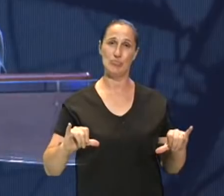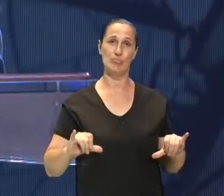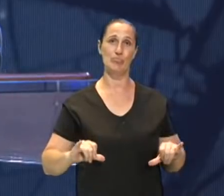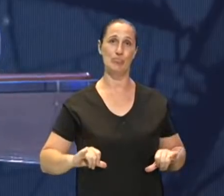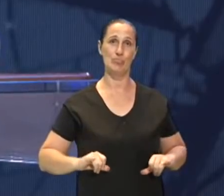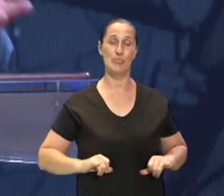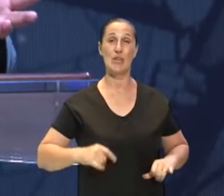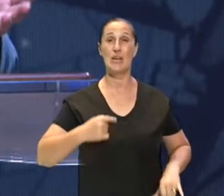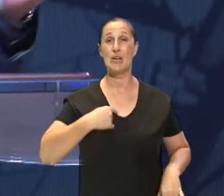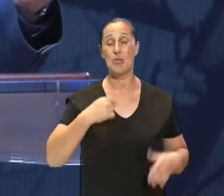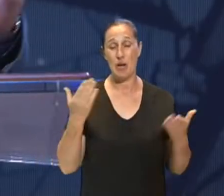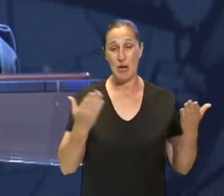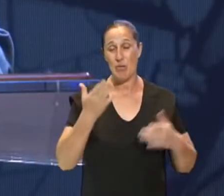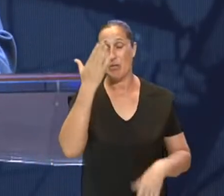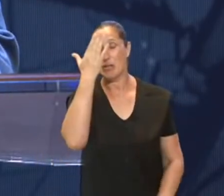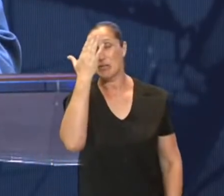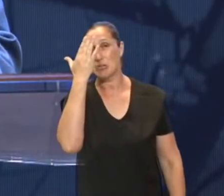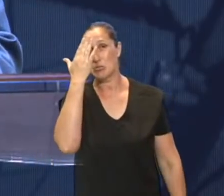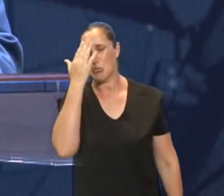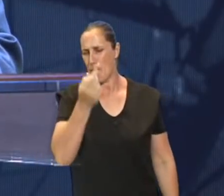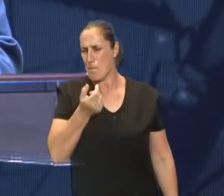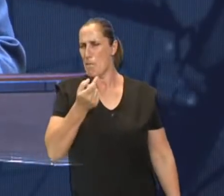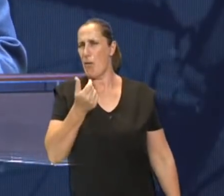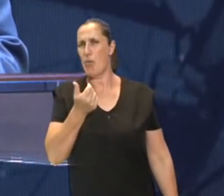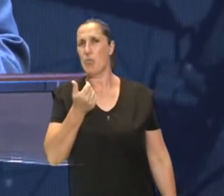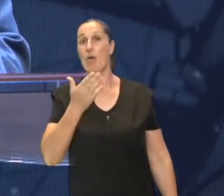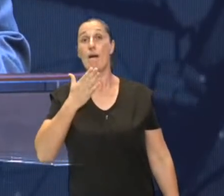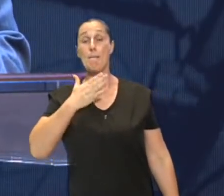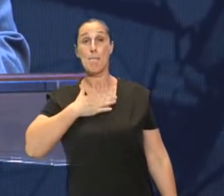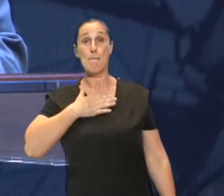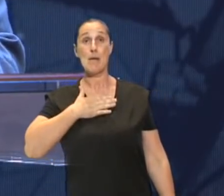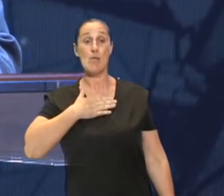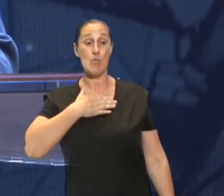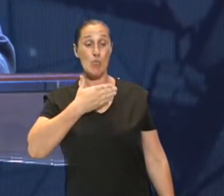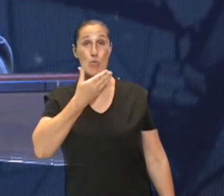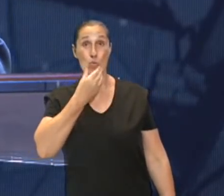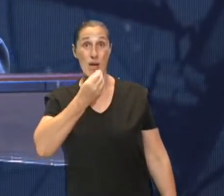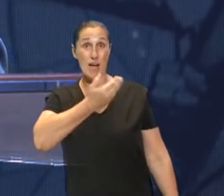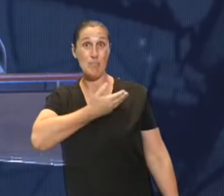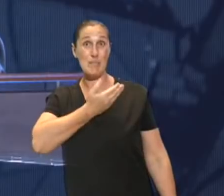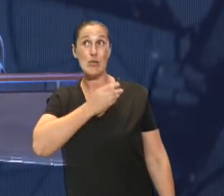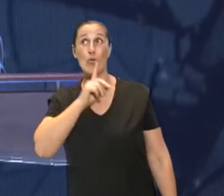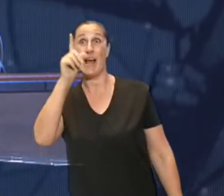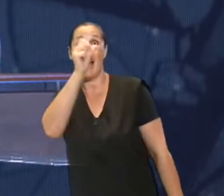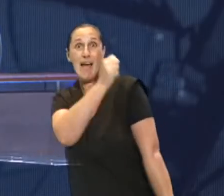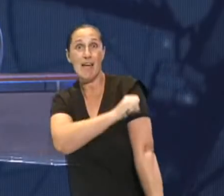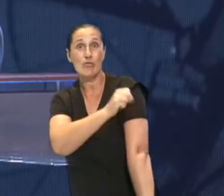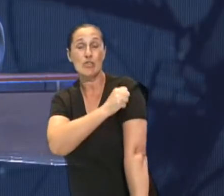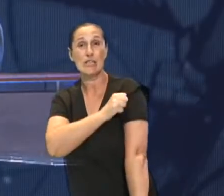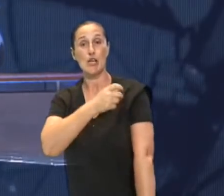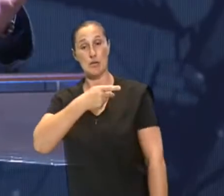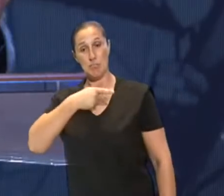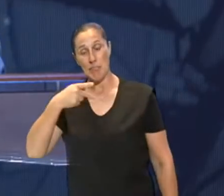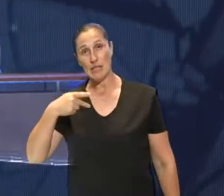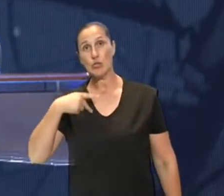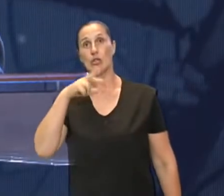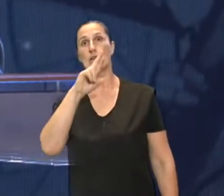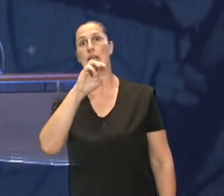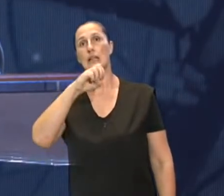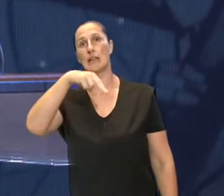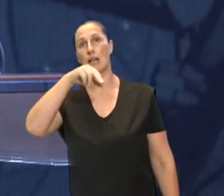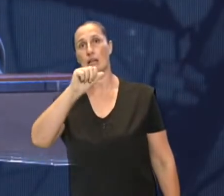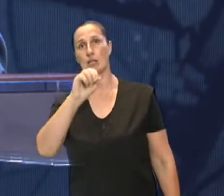dolorida. Fiquei sabendo agora há pouco de um amigo meu lá do Rio de Janeiro, o pastor Renato, que durante muito